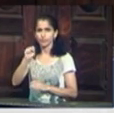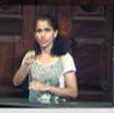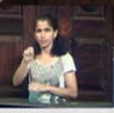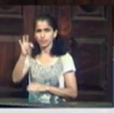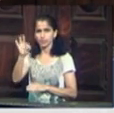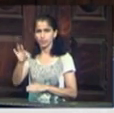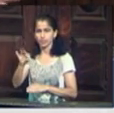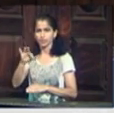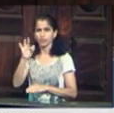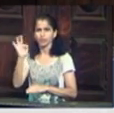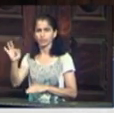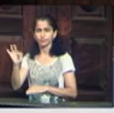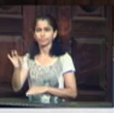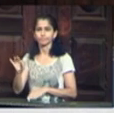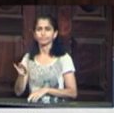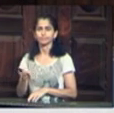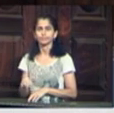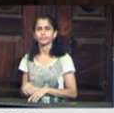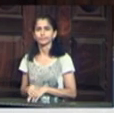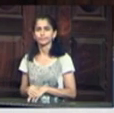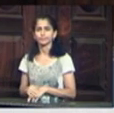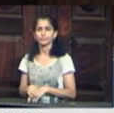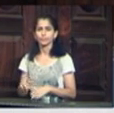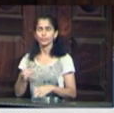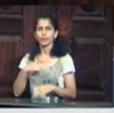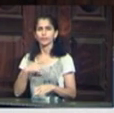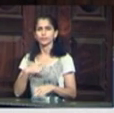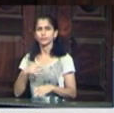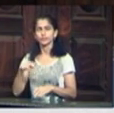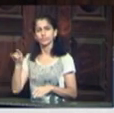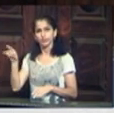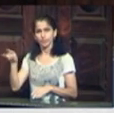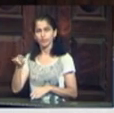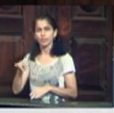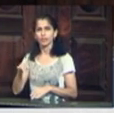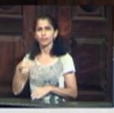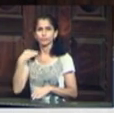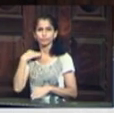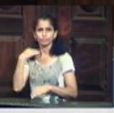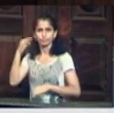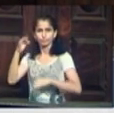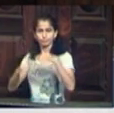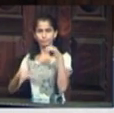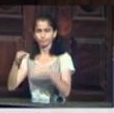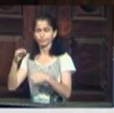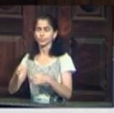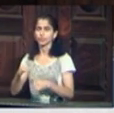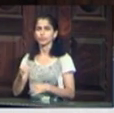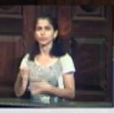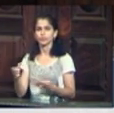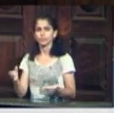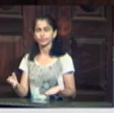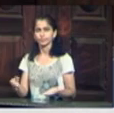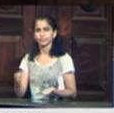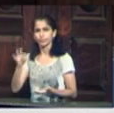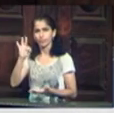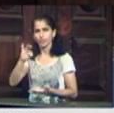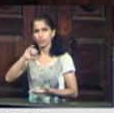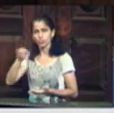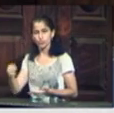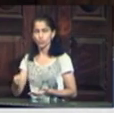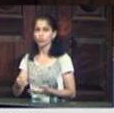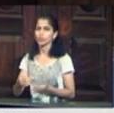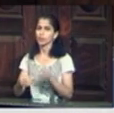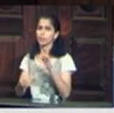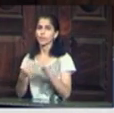STF, em razão de uma representação do Tribunal de Justiça impedindo o uso do